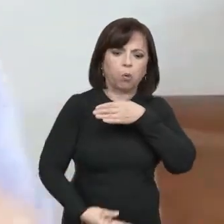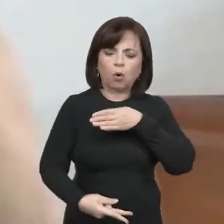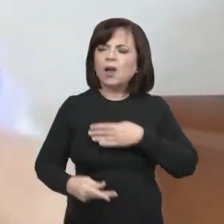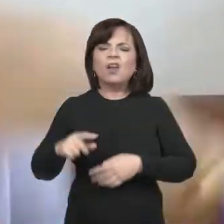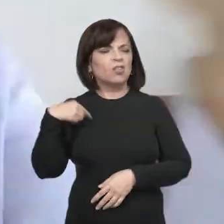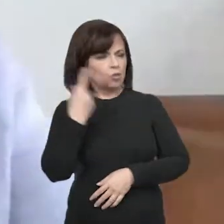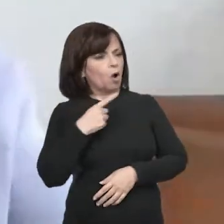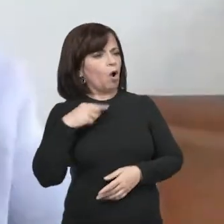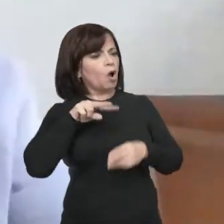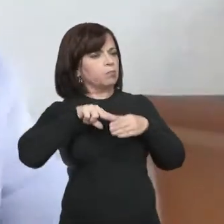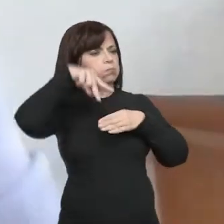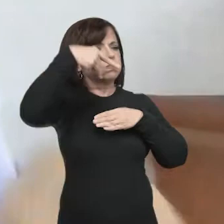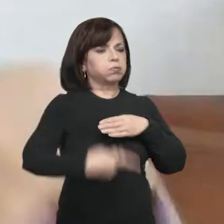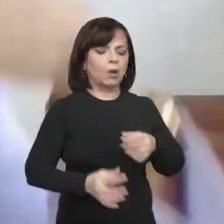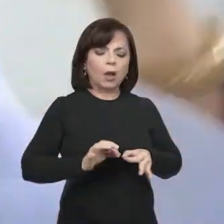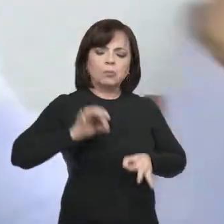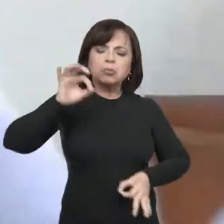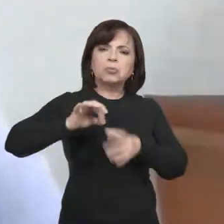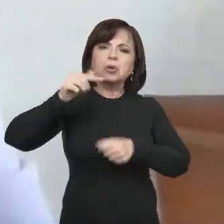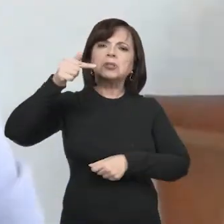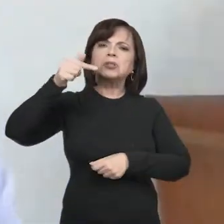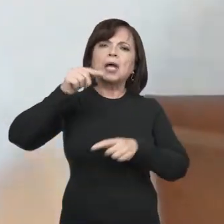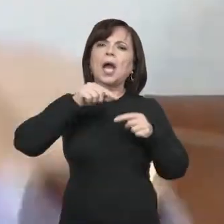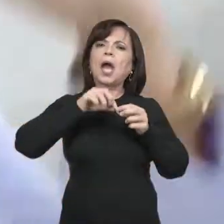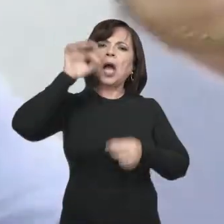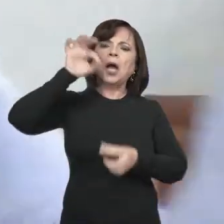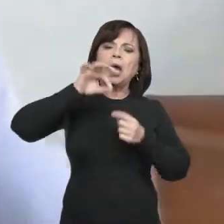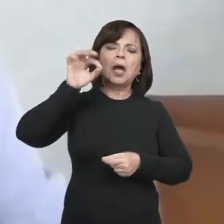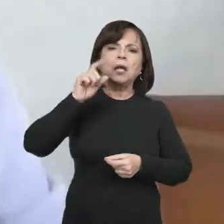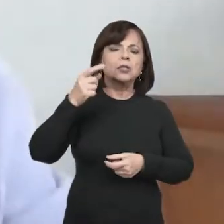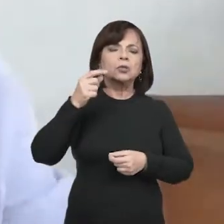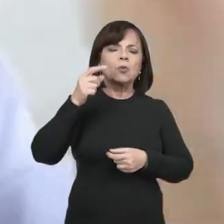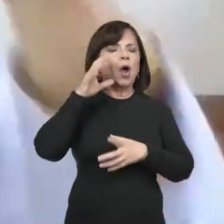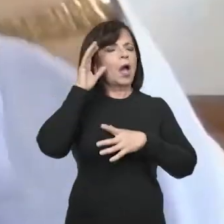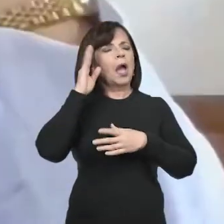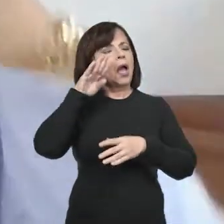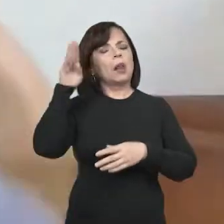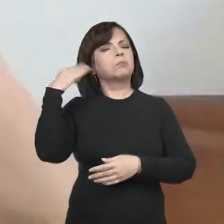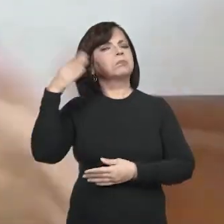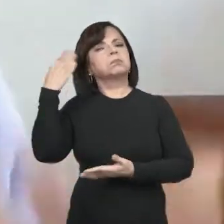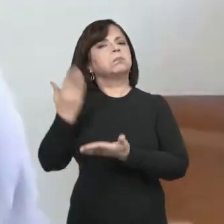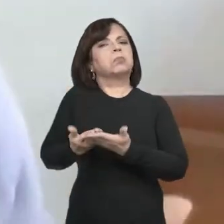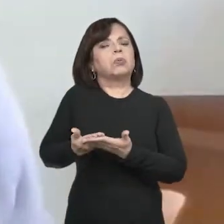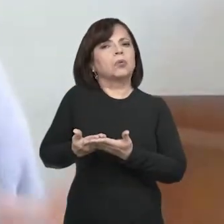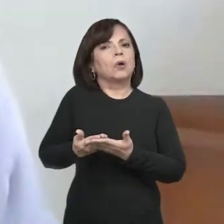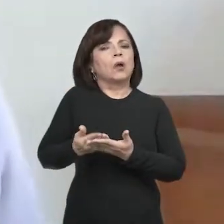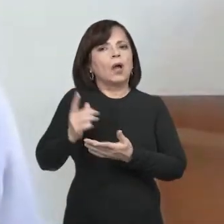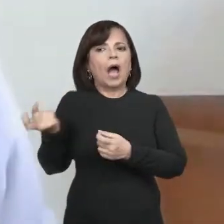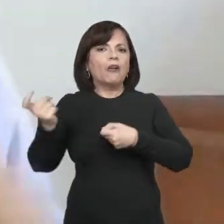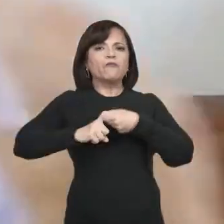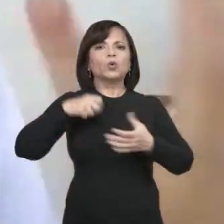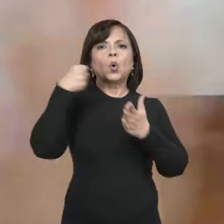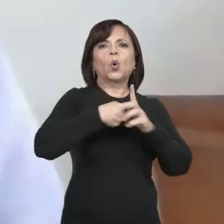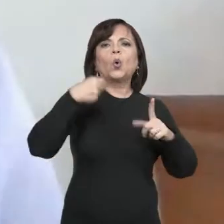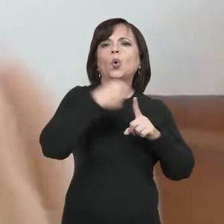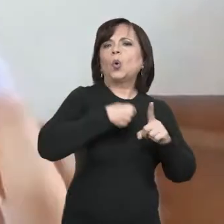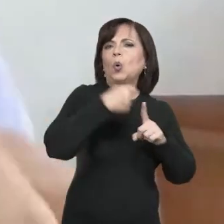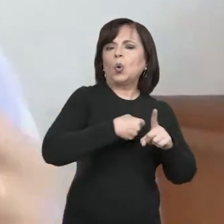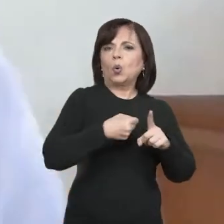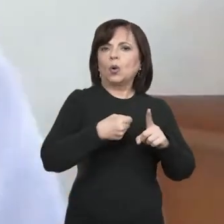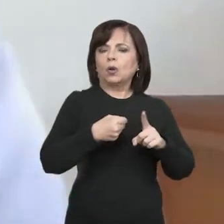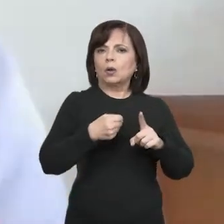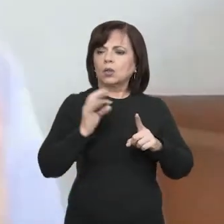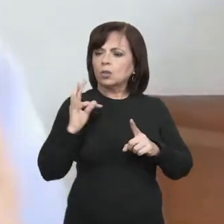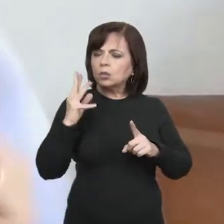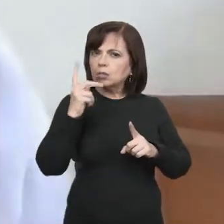narravam isso. Nós jogamos no barranco de 7 metros, ficou desacordada, voltamos a espancá-la. E eu fiquei com algumas dúvidas, porque toda essa